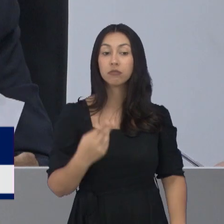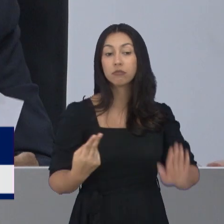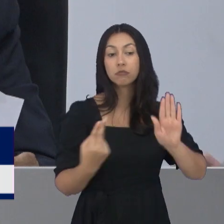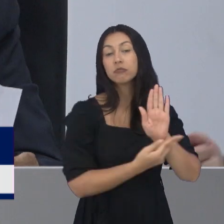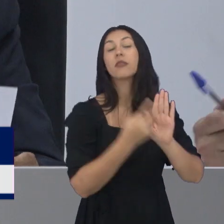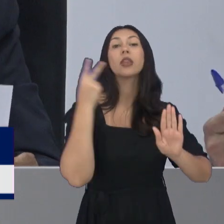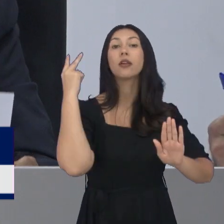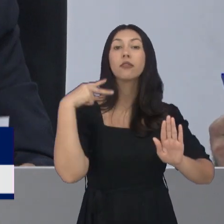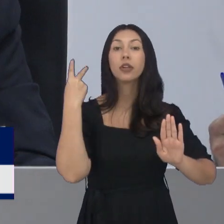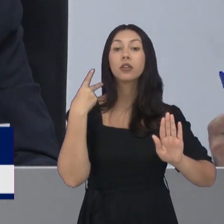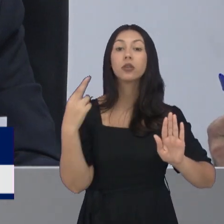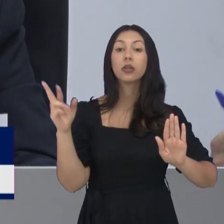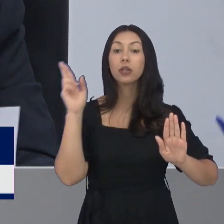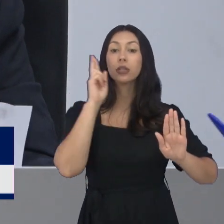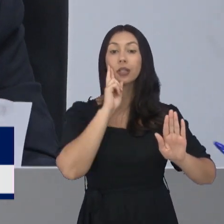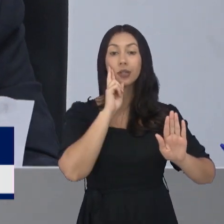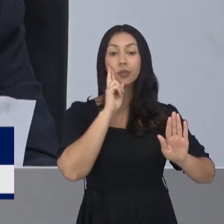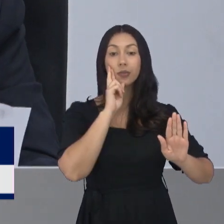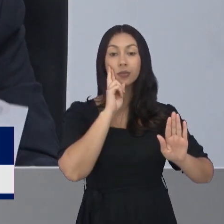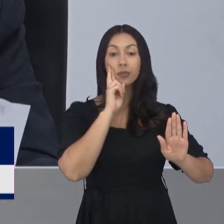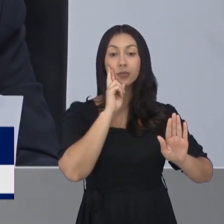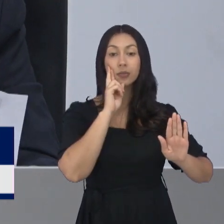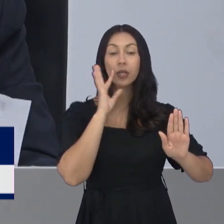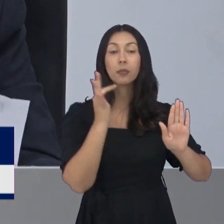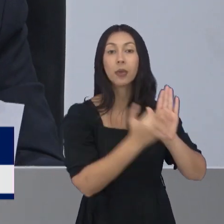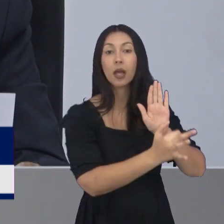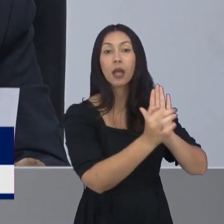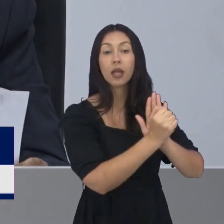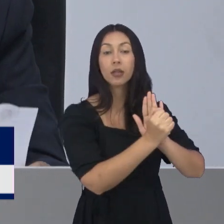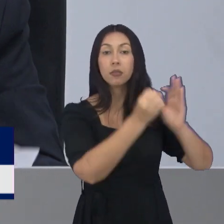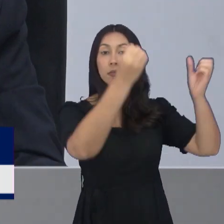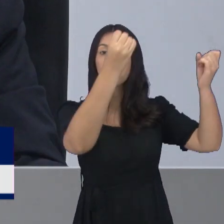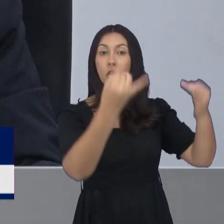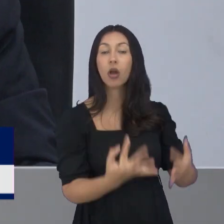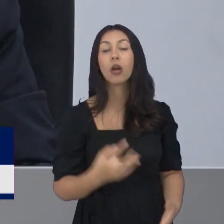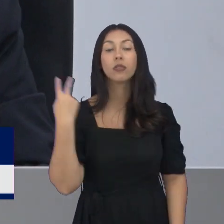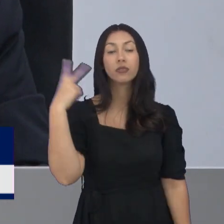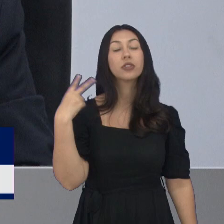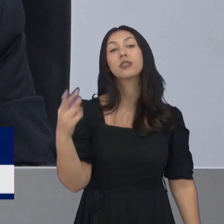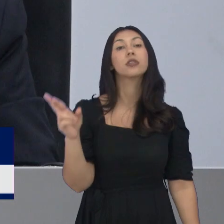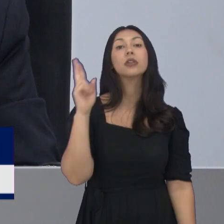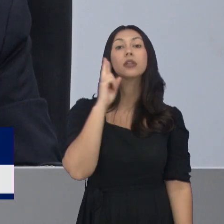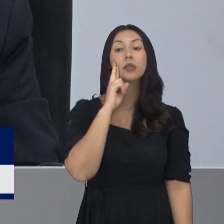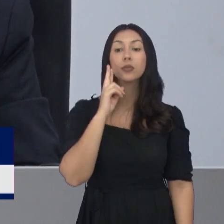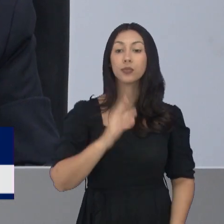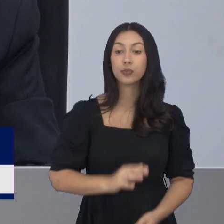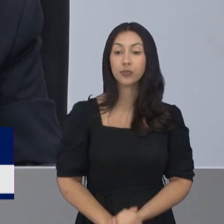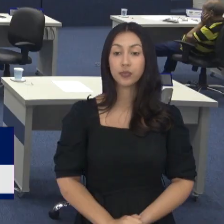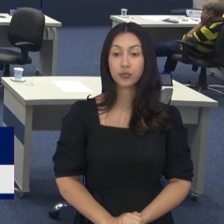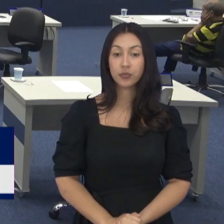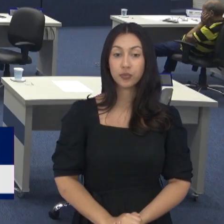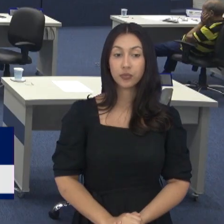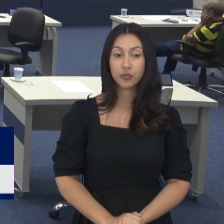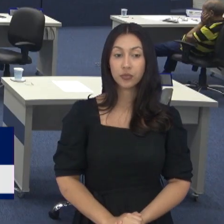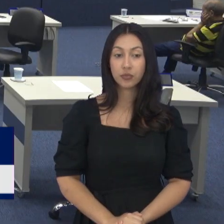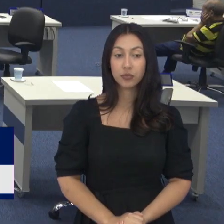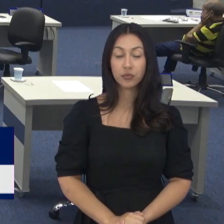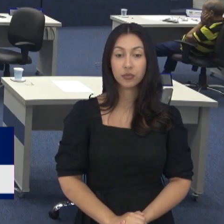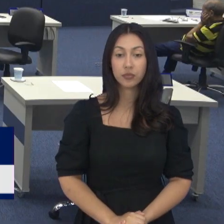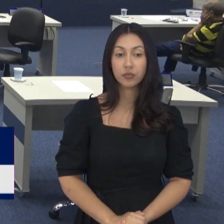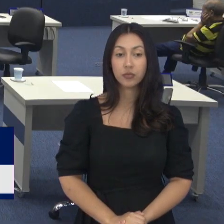vereador Renato Santiago. Escrito para falar no processo, o vereador Renato Santiago.